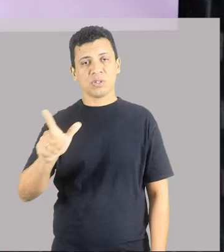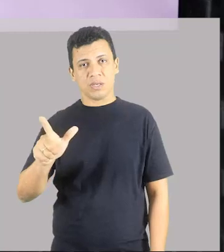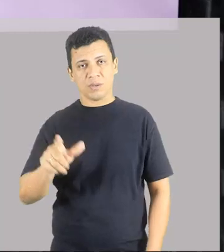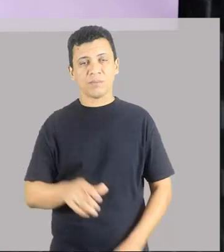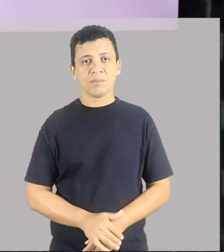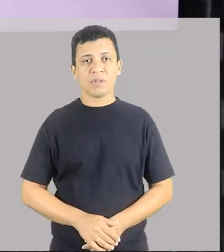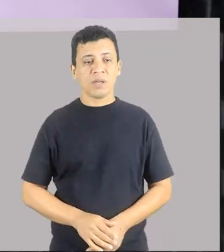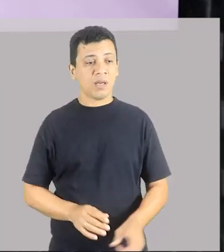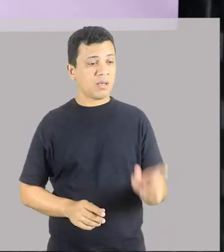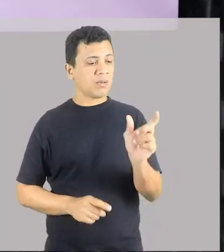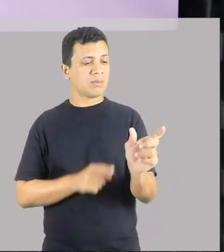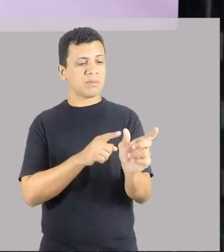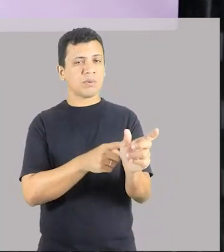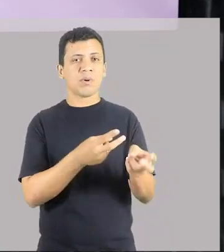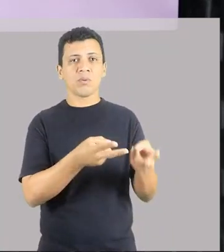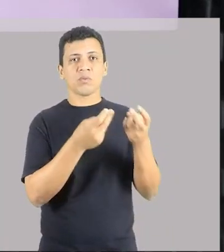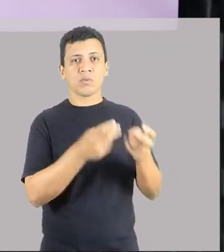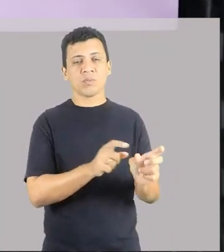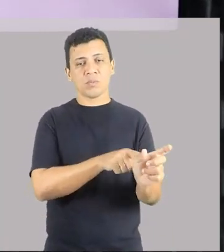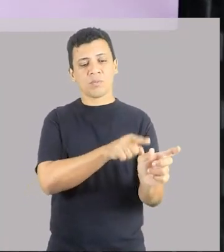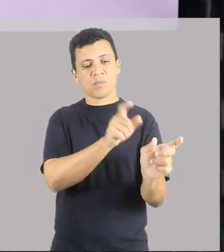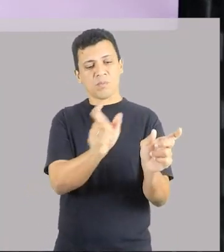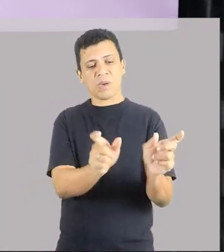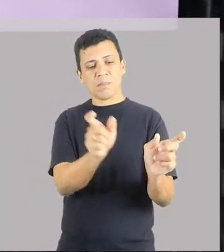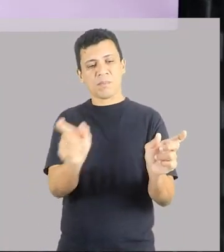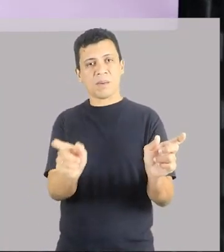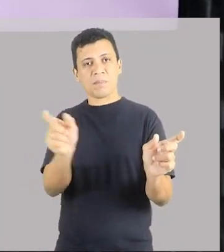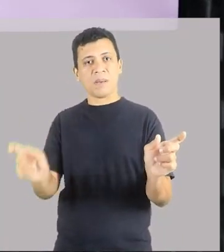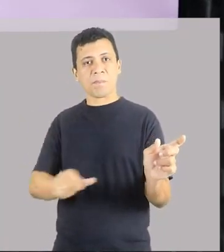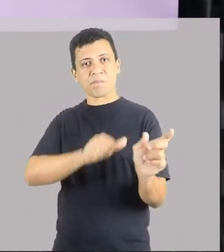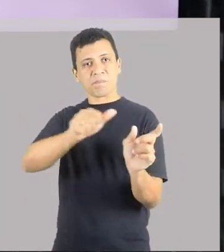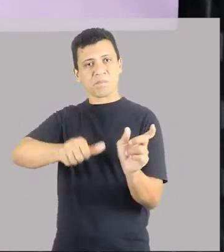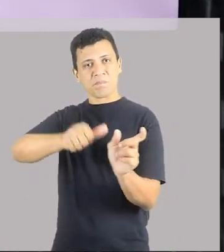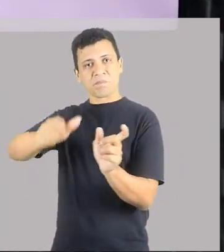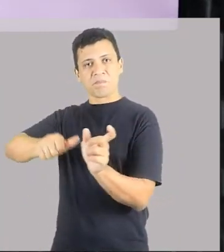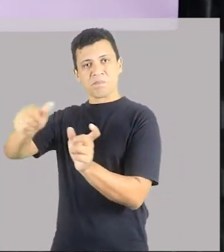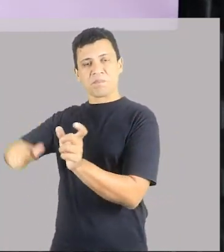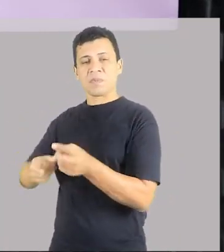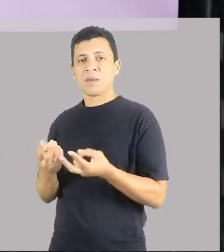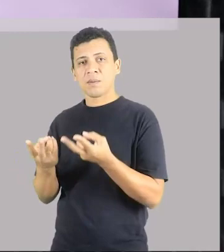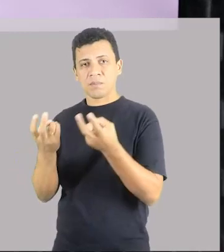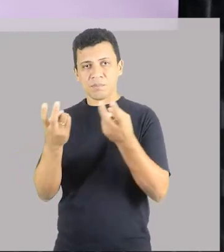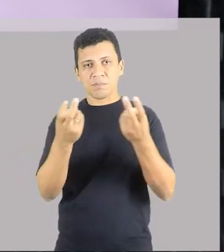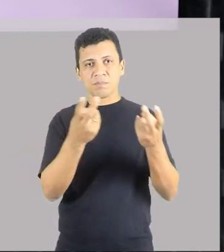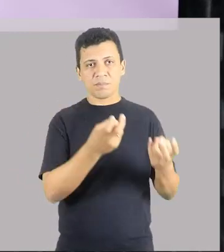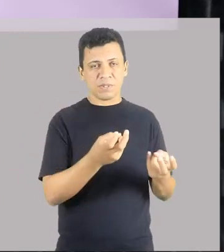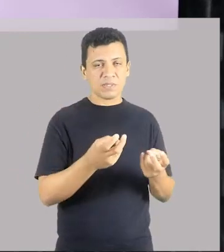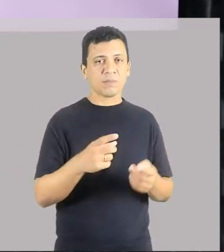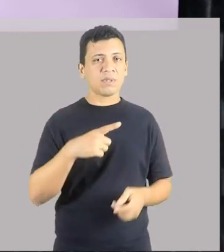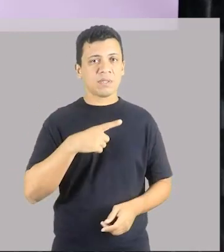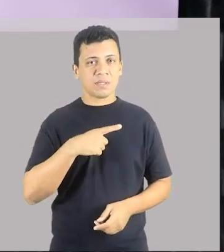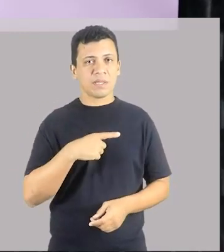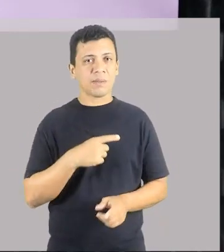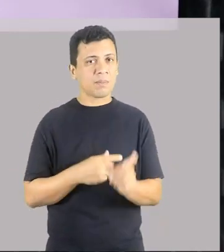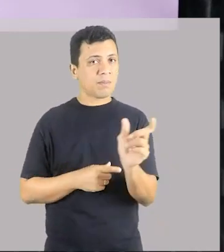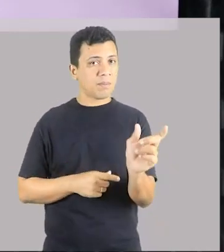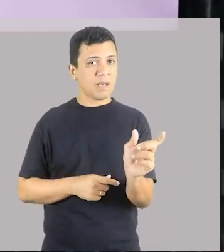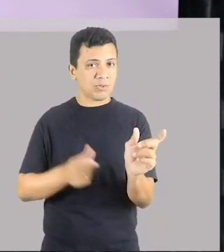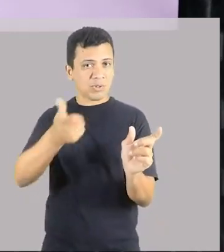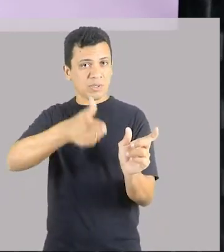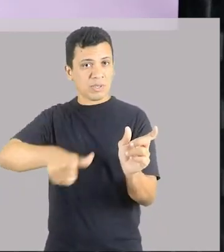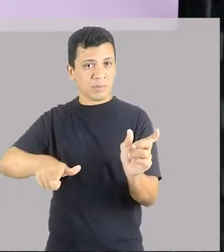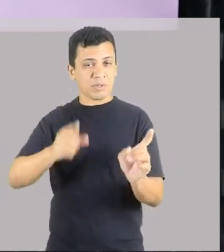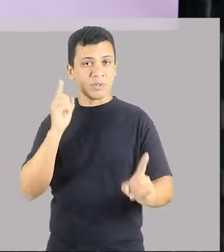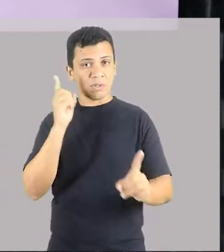radical de uma palavra é só você formar palavras derivadas e você vai perceber Qual é a palavra aquela parte que se repete e aí você